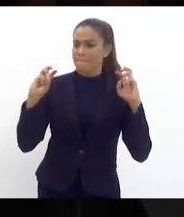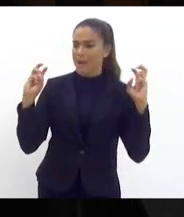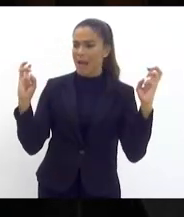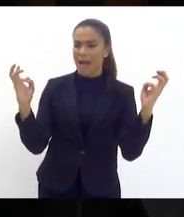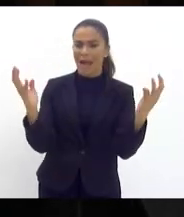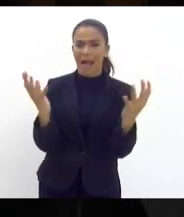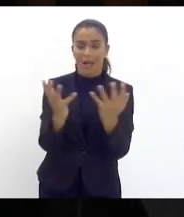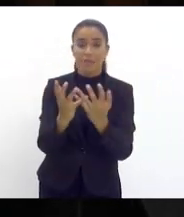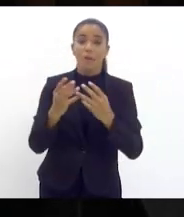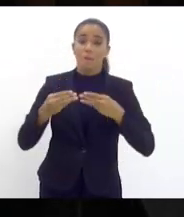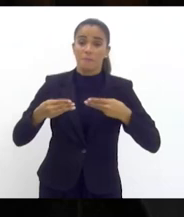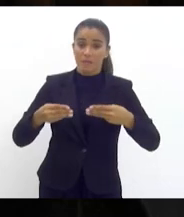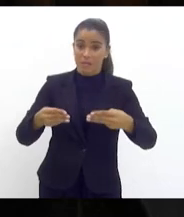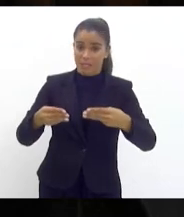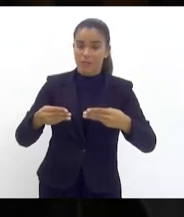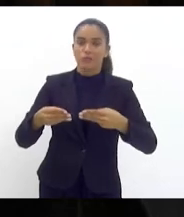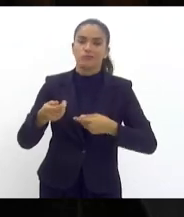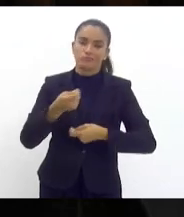da Fazenda,